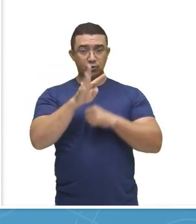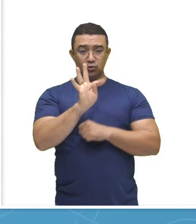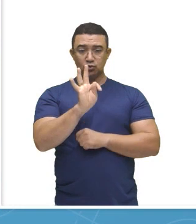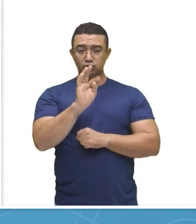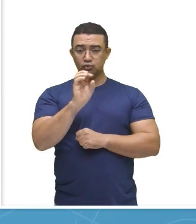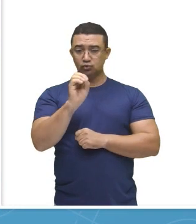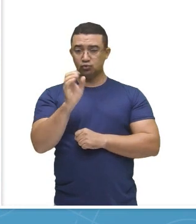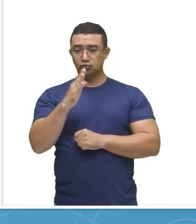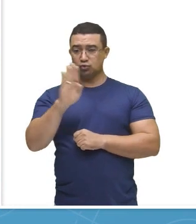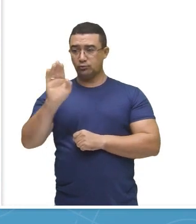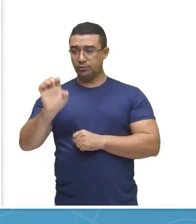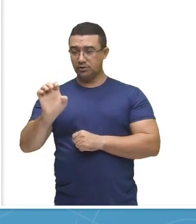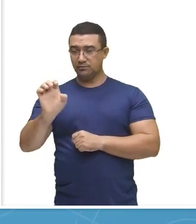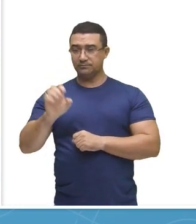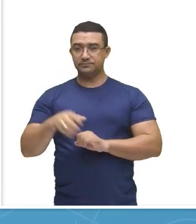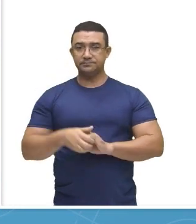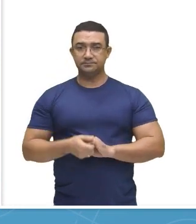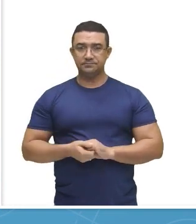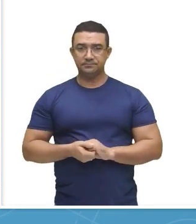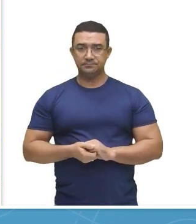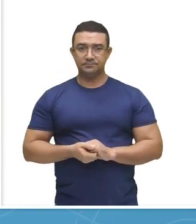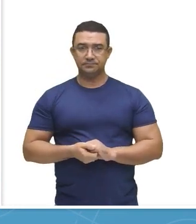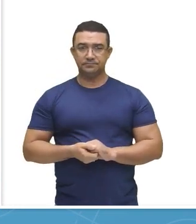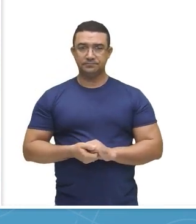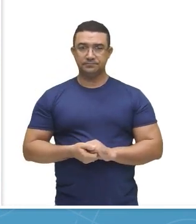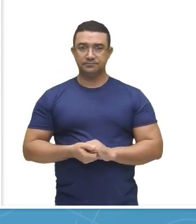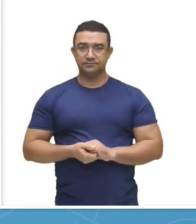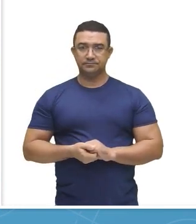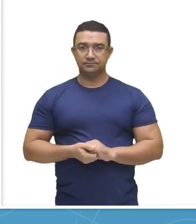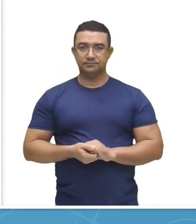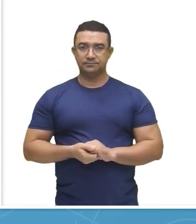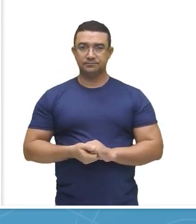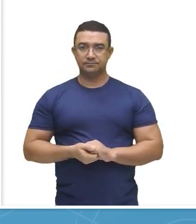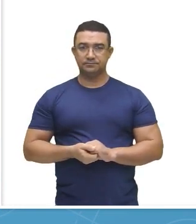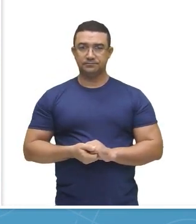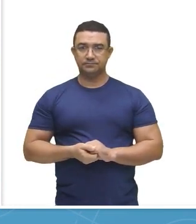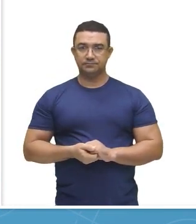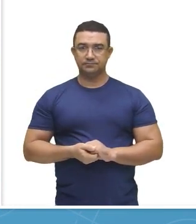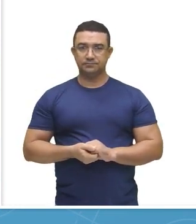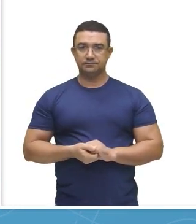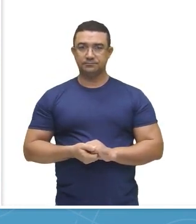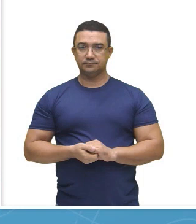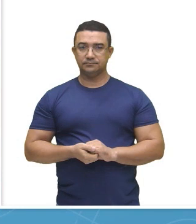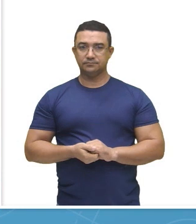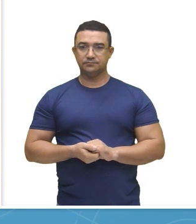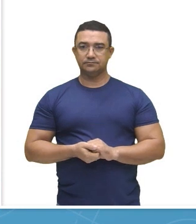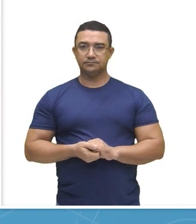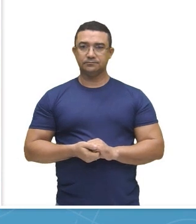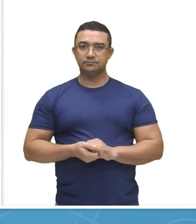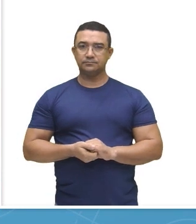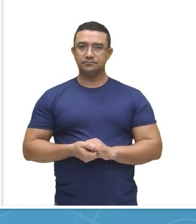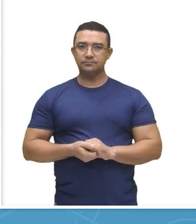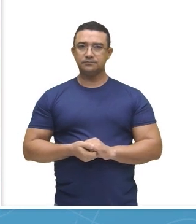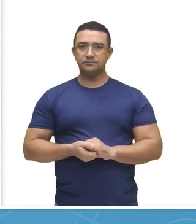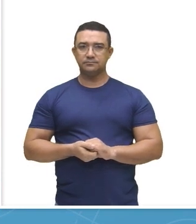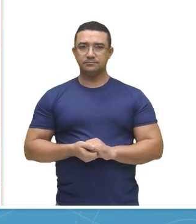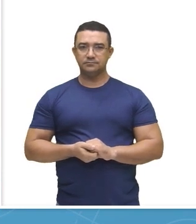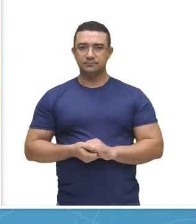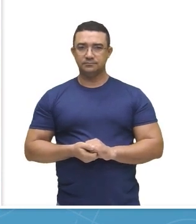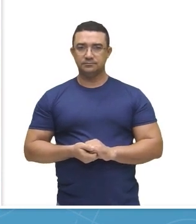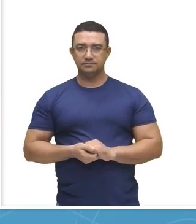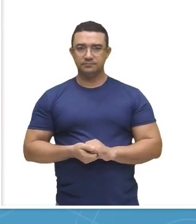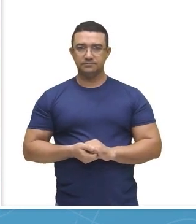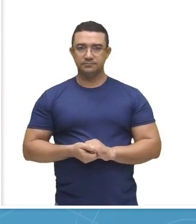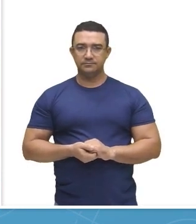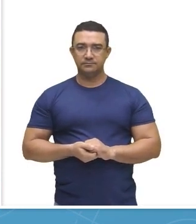né? Isso aqui é o verbo to be. A gente não usa to be nas frases só se for uma outra situação, mas a gente tem que